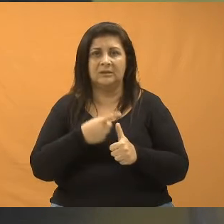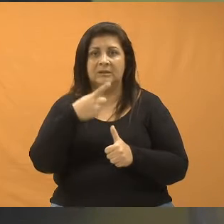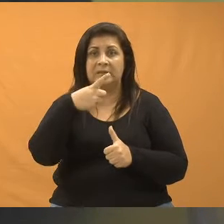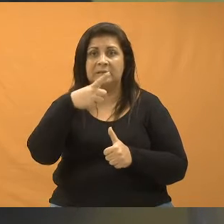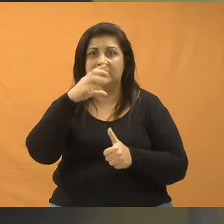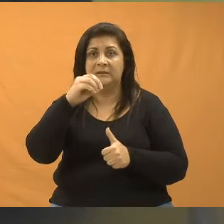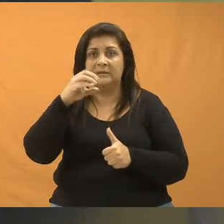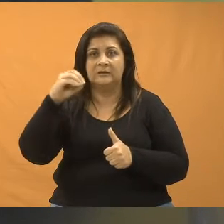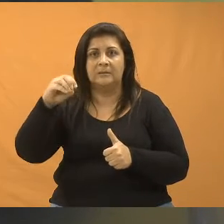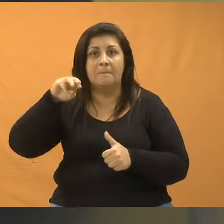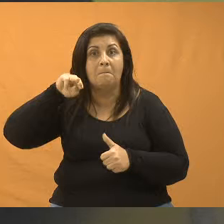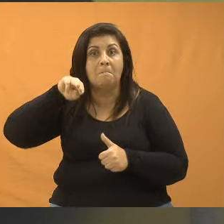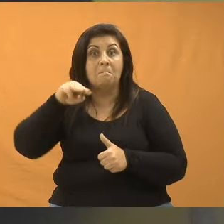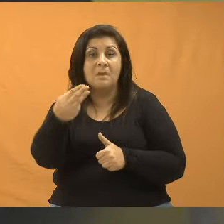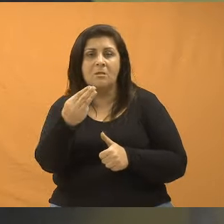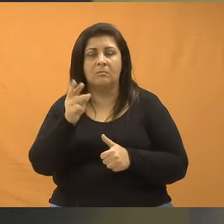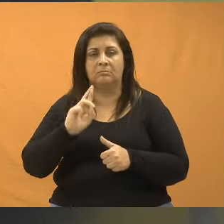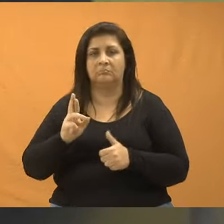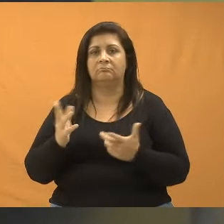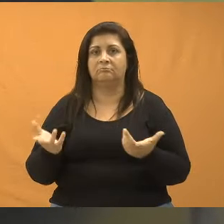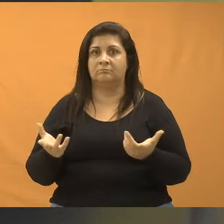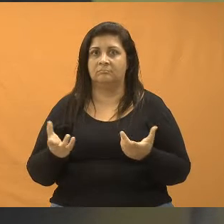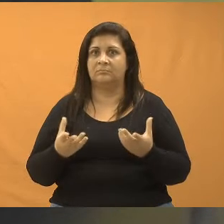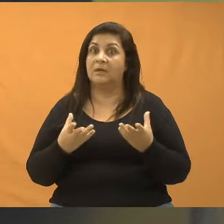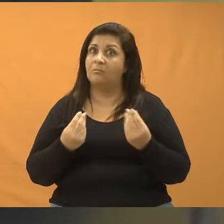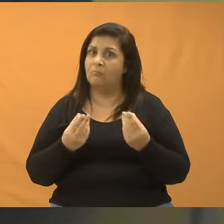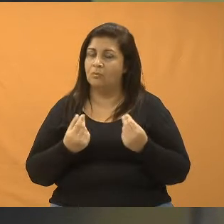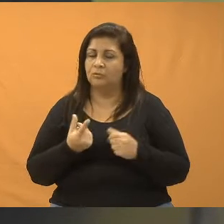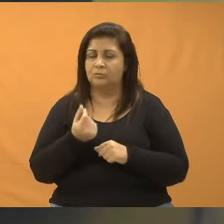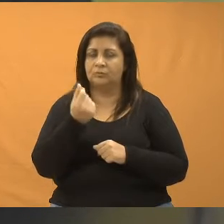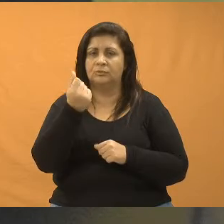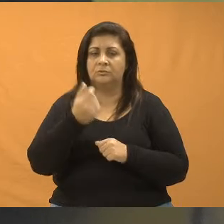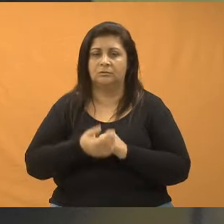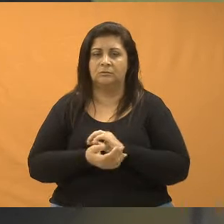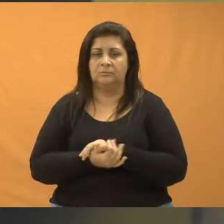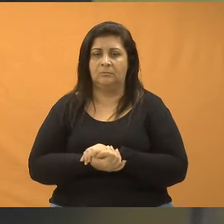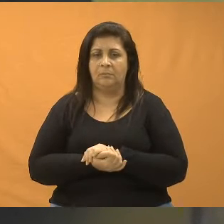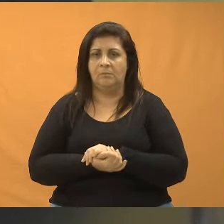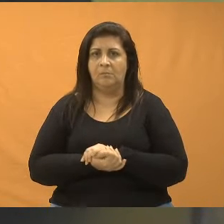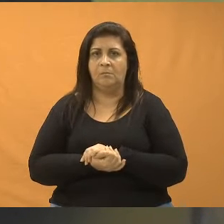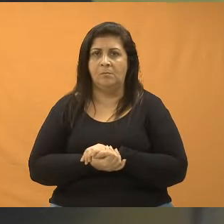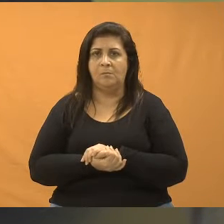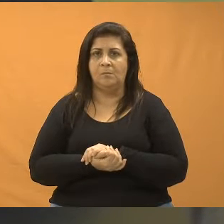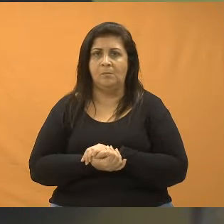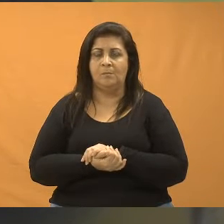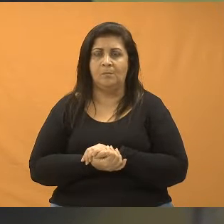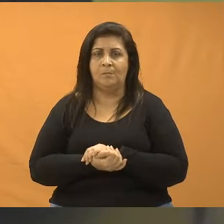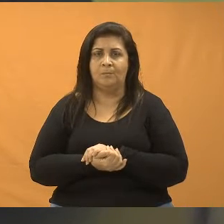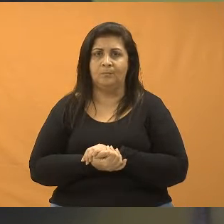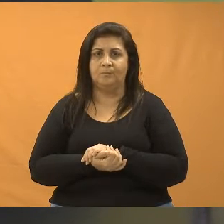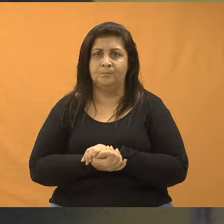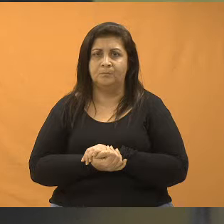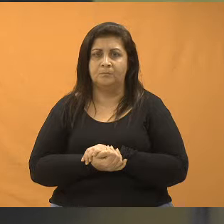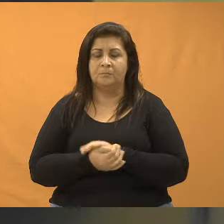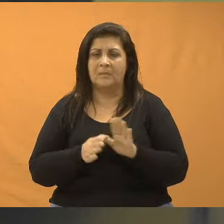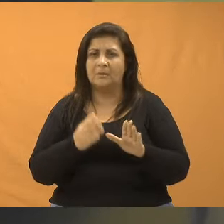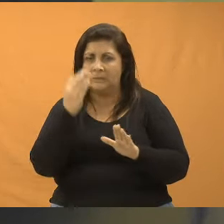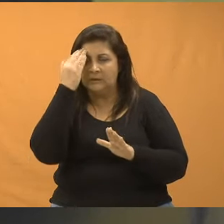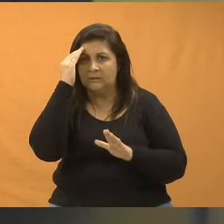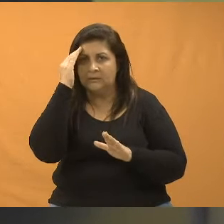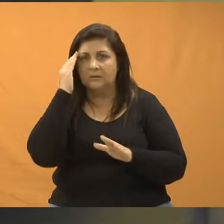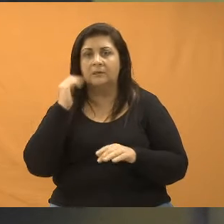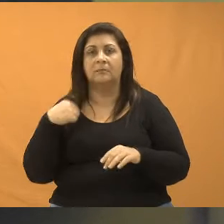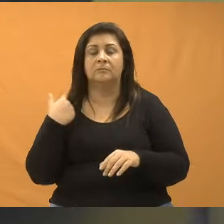16 anos de intervenção da Santa Casa. Então, é muito oneroso ao Tesouro Municipal. Só para ter uma noção, a gente